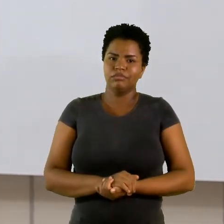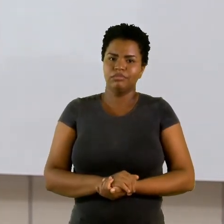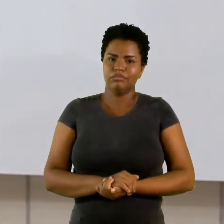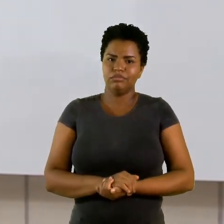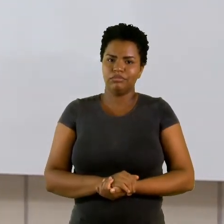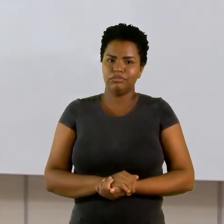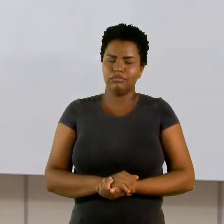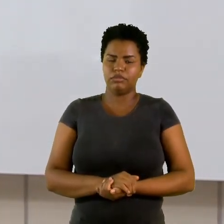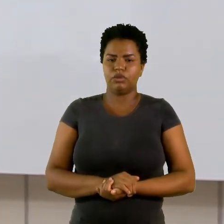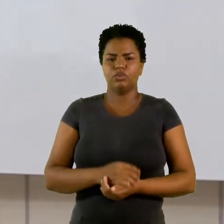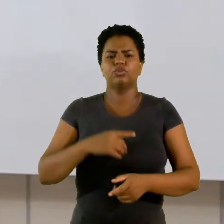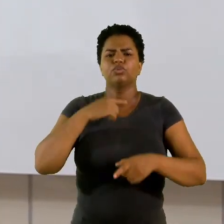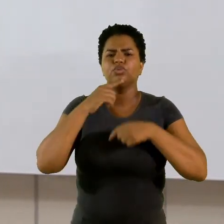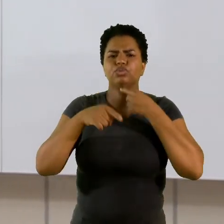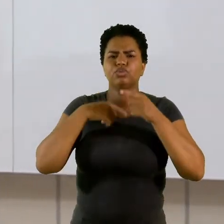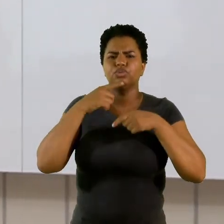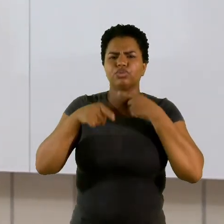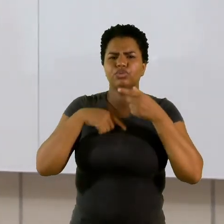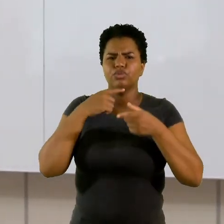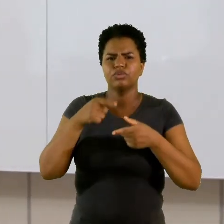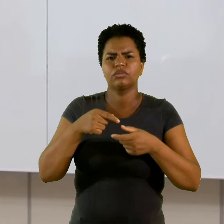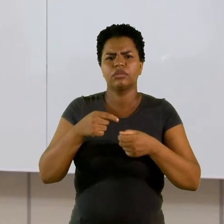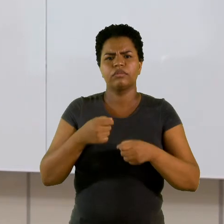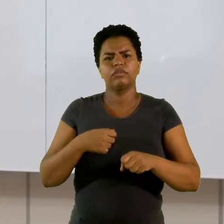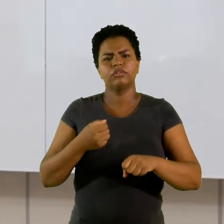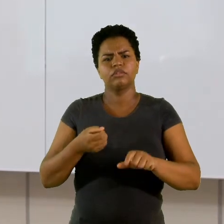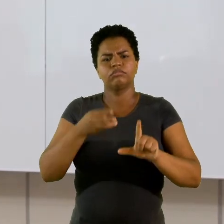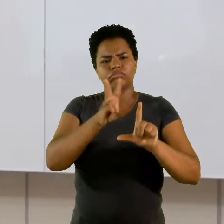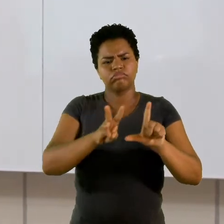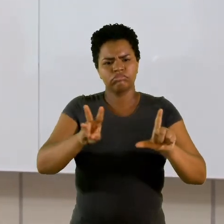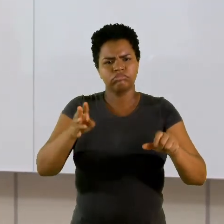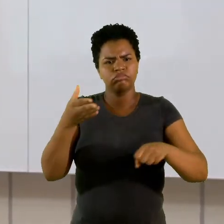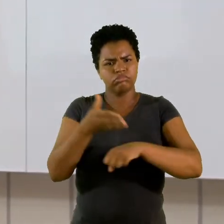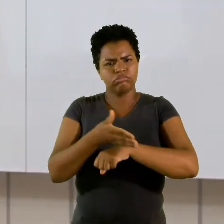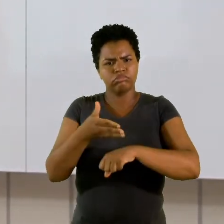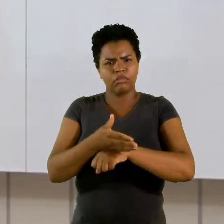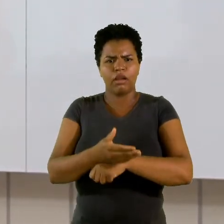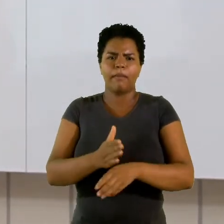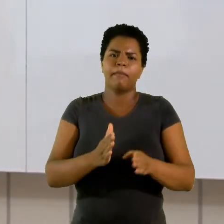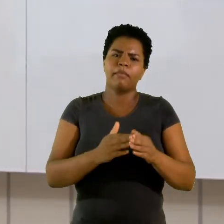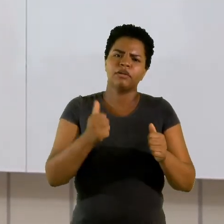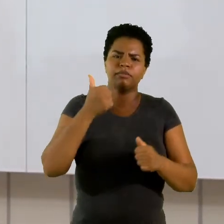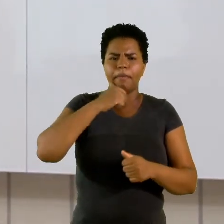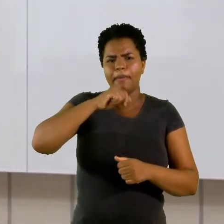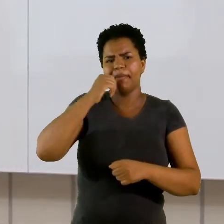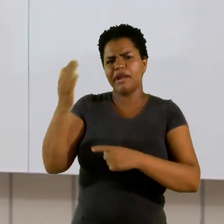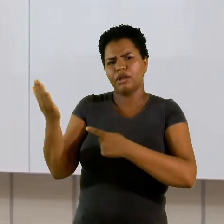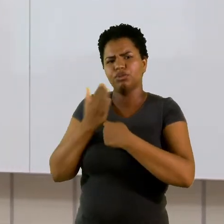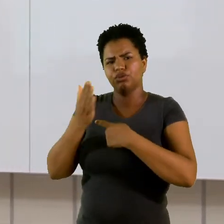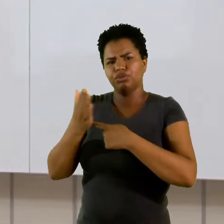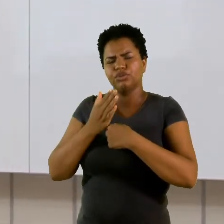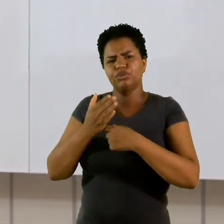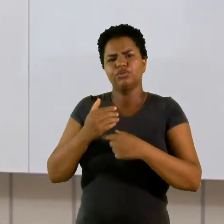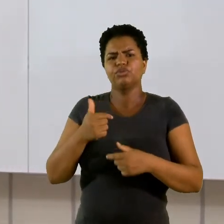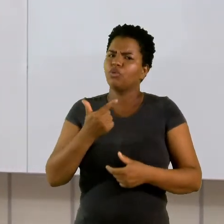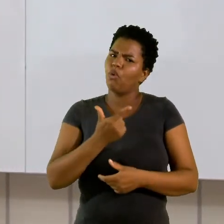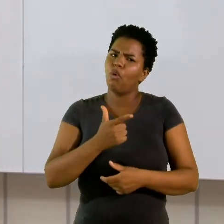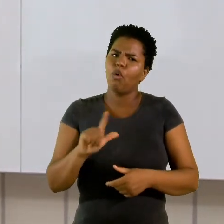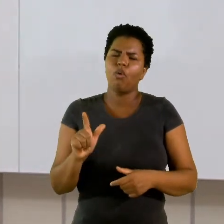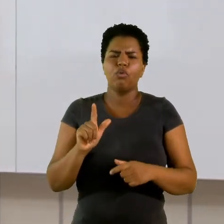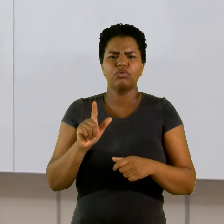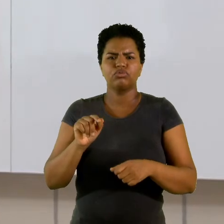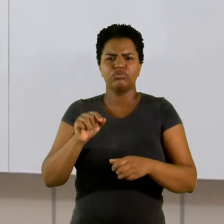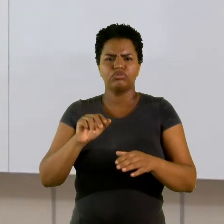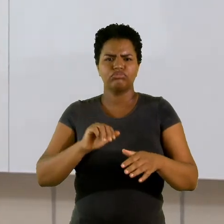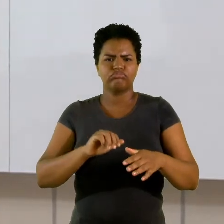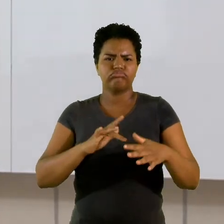Qualquer dúvida, vocês entram no site, pede ajuda da mamãe, busca outros meios na internet, tudo isso para ter um